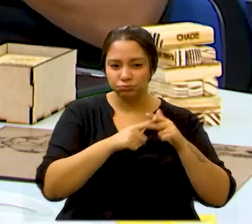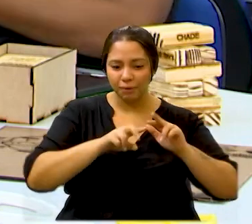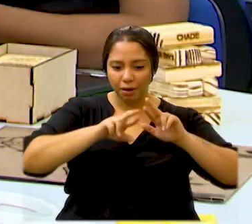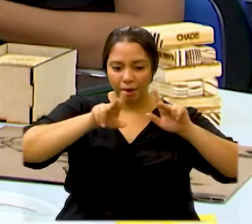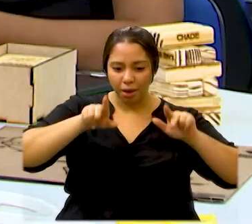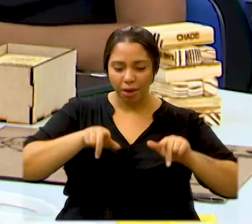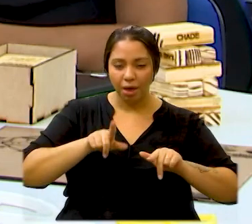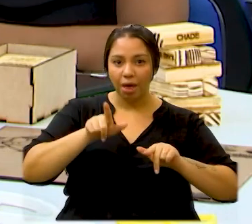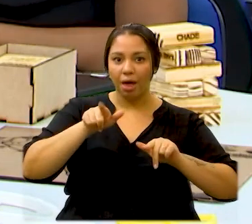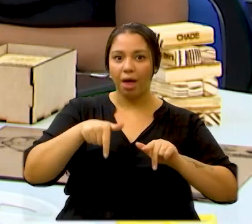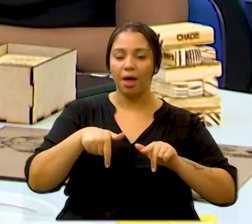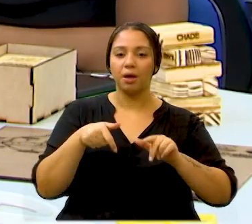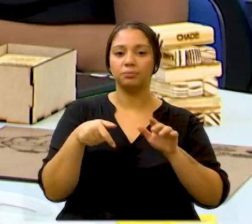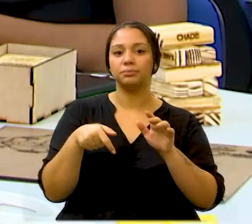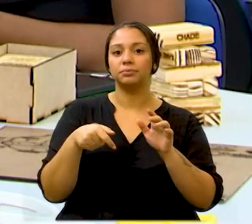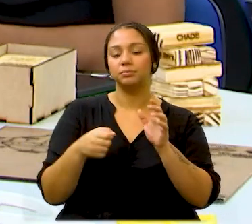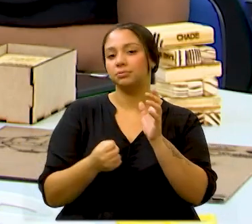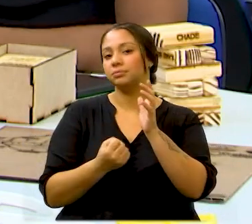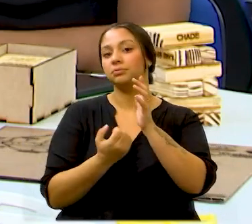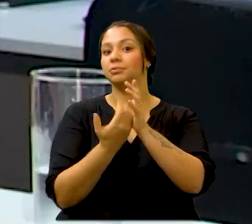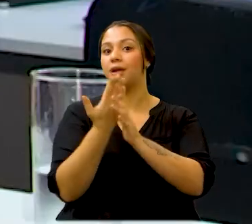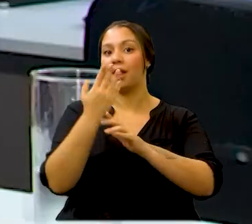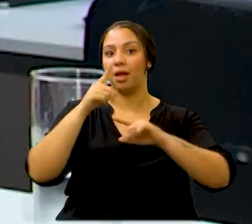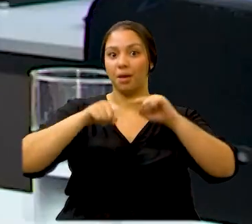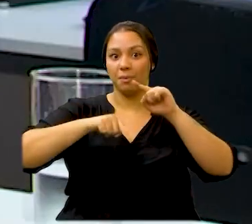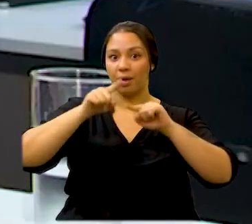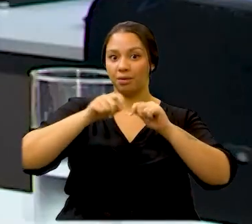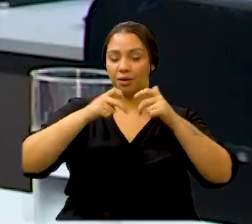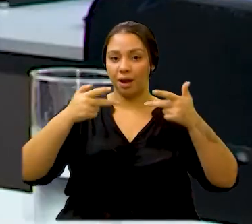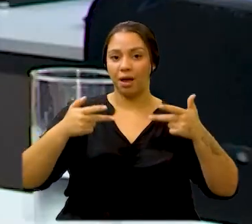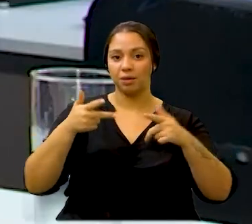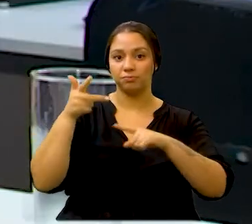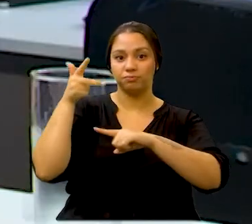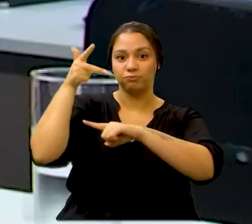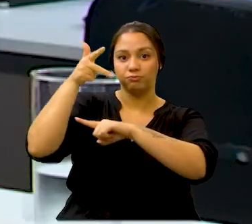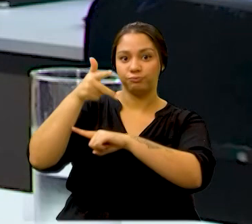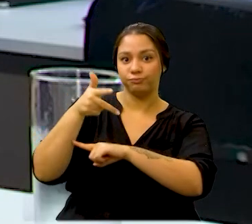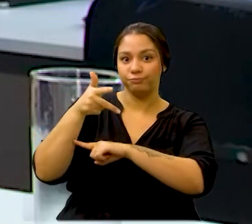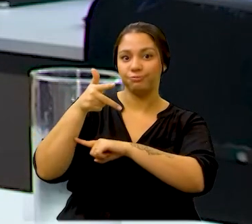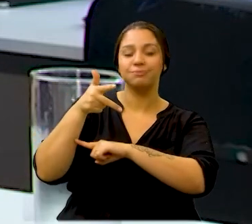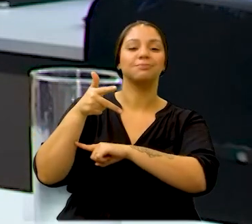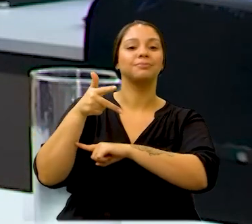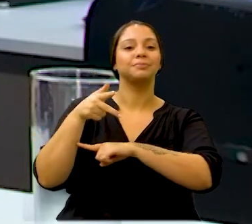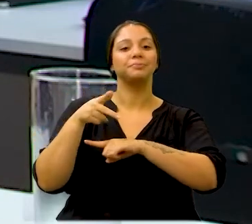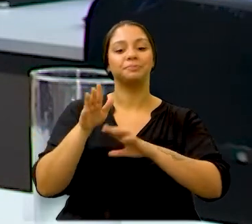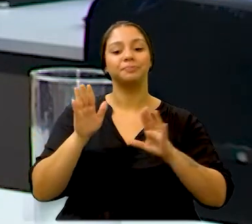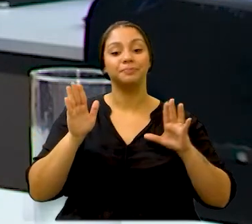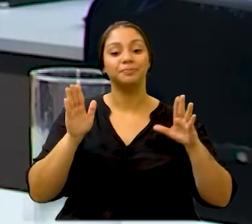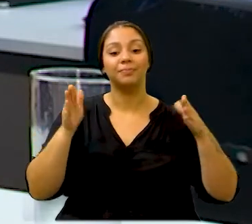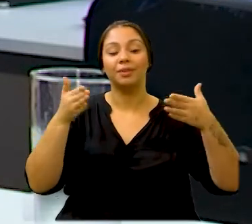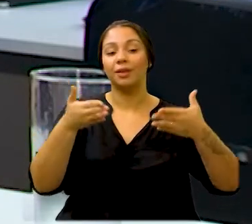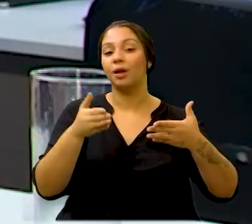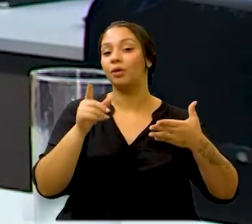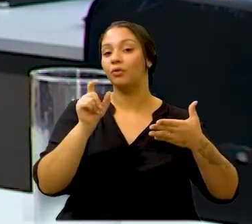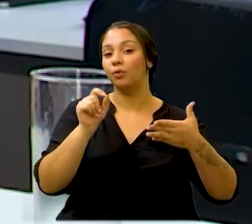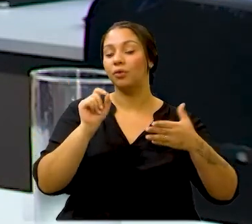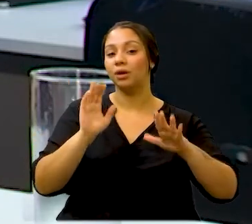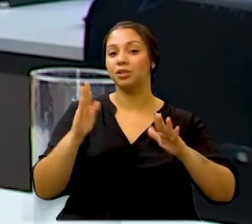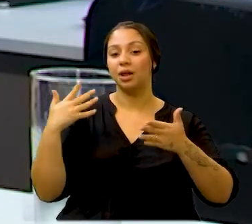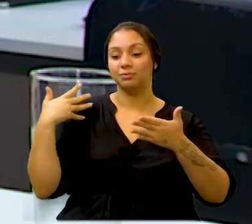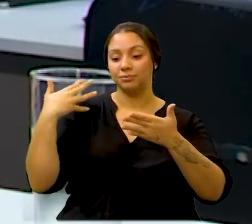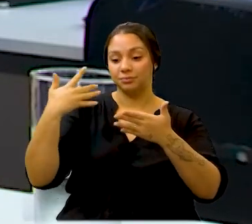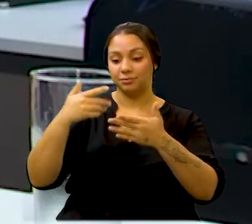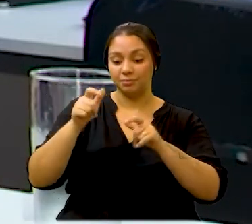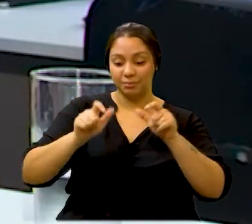ferramentas, um estúdio que é possível produzir também material audiovisual. E a gente se debruçou ao longo de um tempo